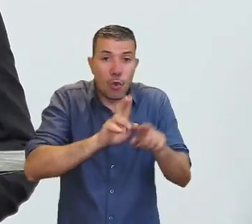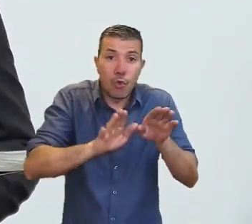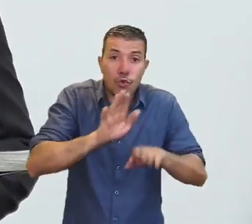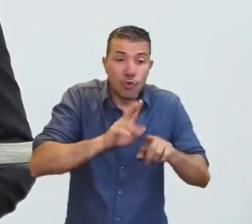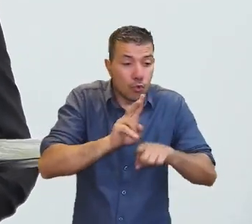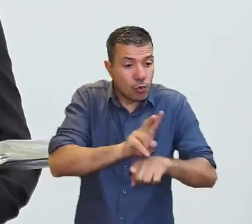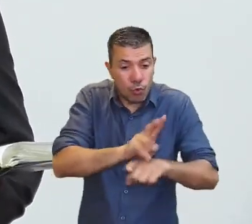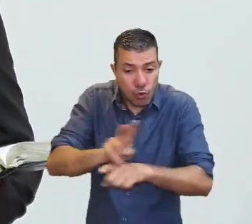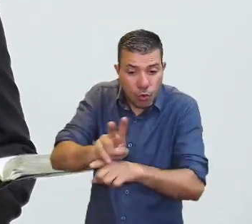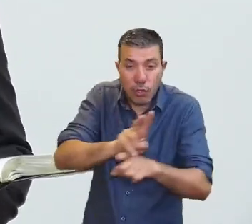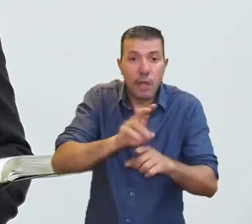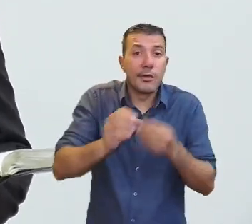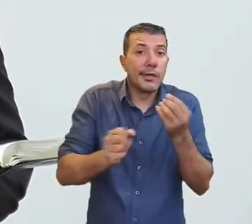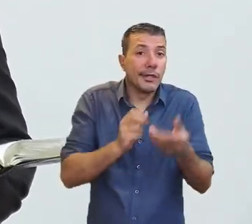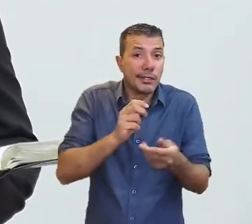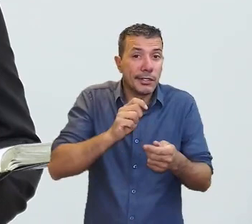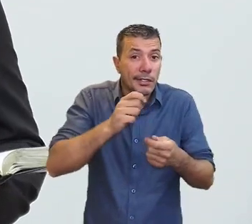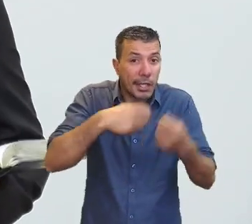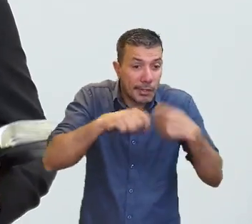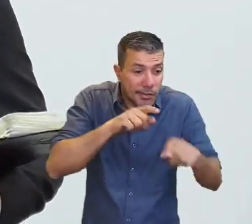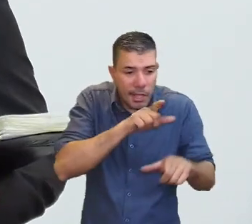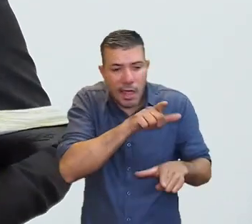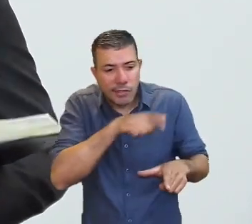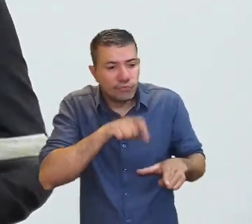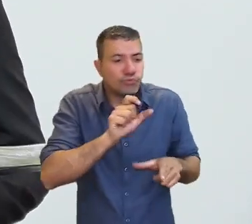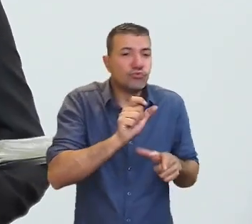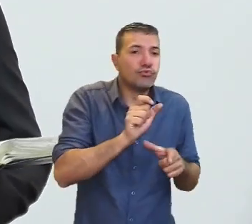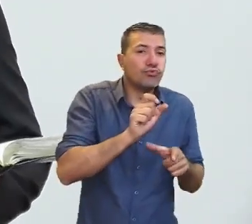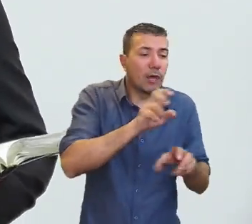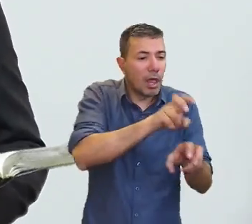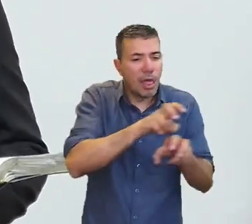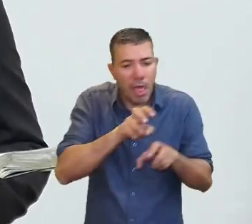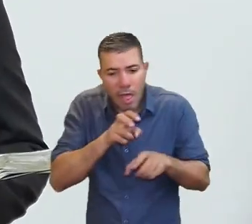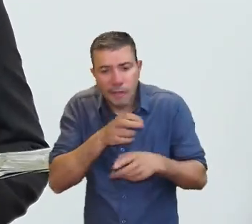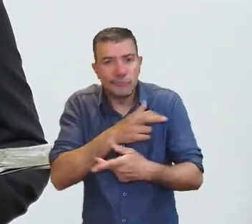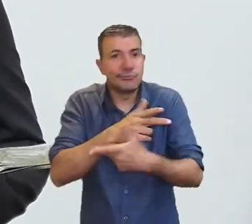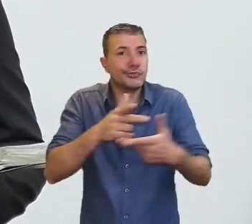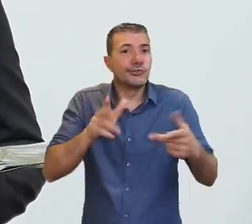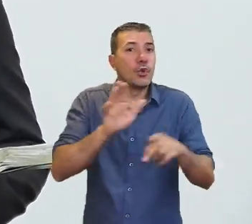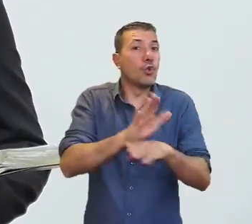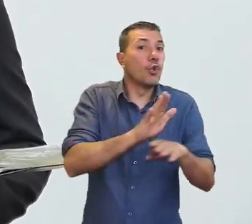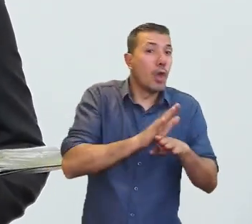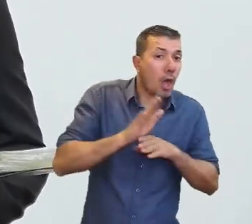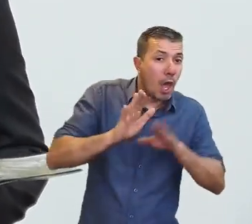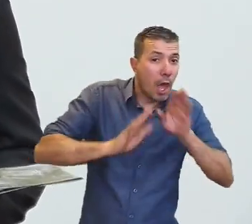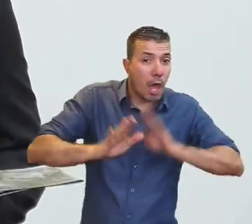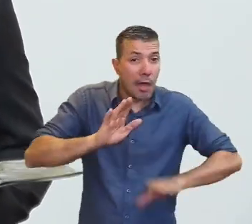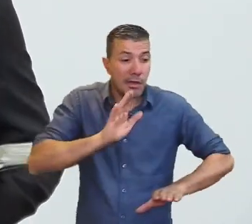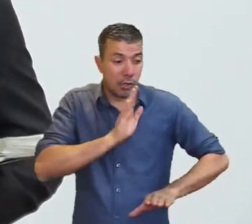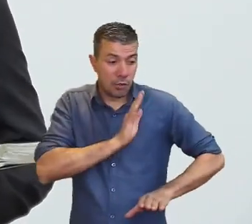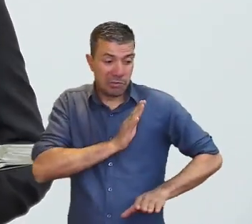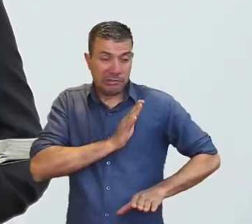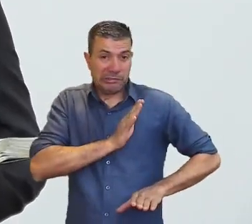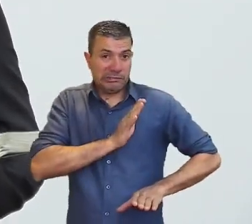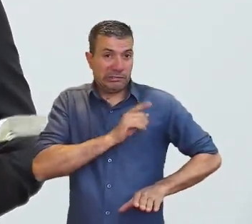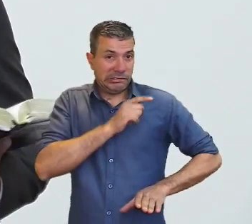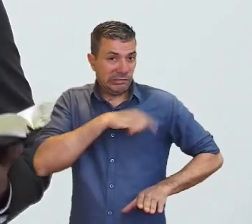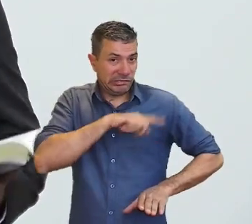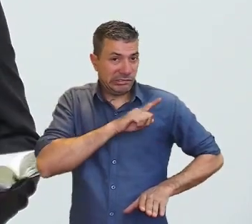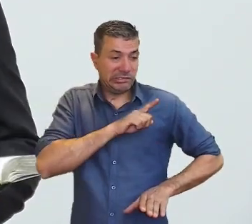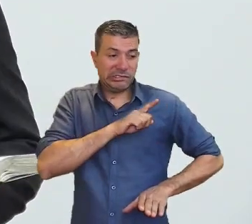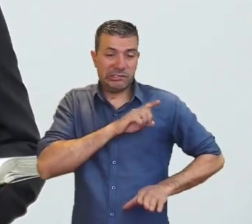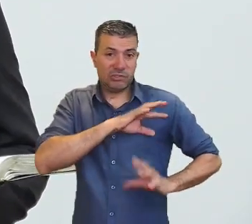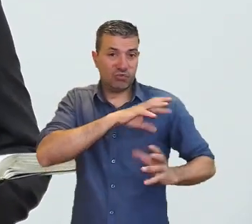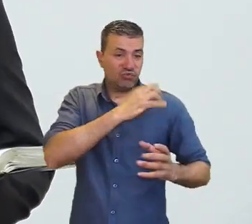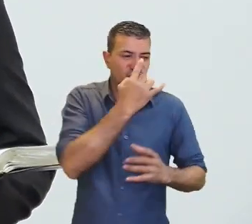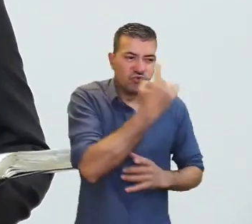Ele. Já imaginou que privilégio? E nessa administração, Deus diz assim: não deixe o seu coração se contaminar com tudo